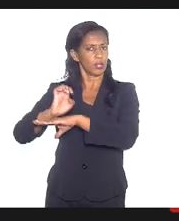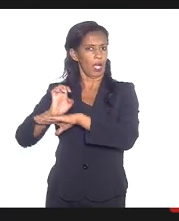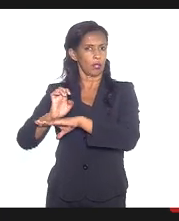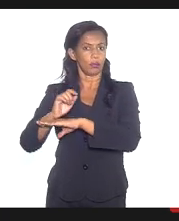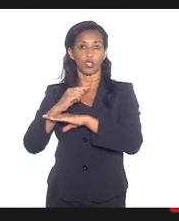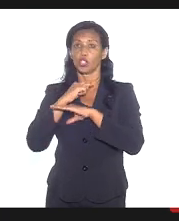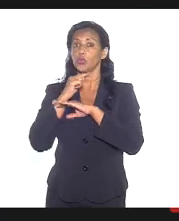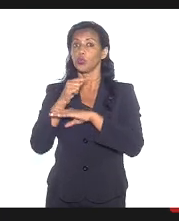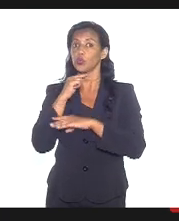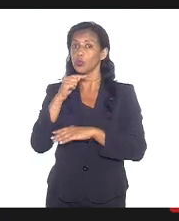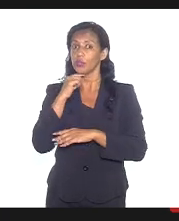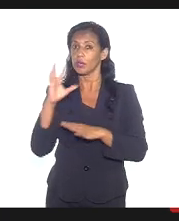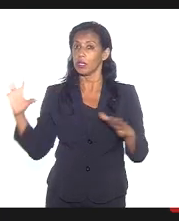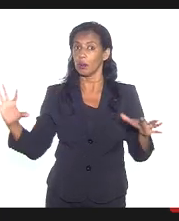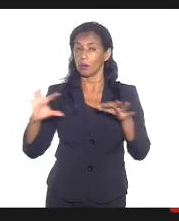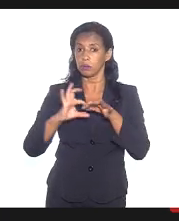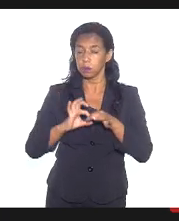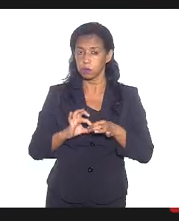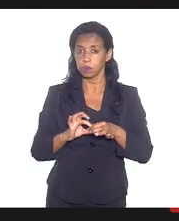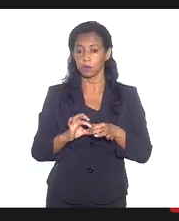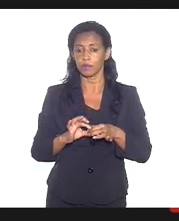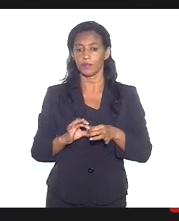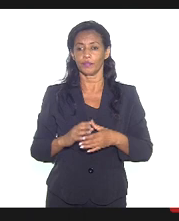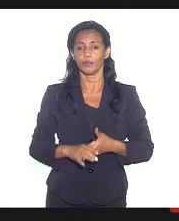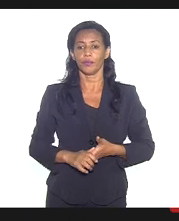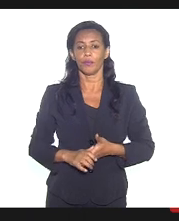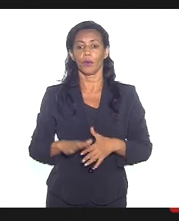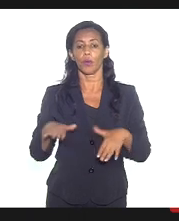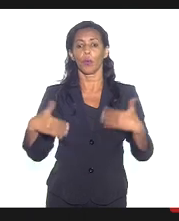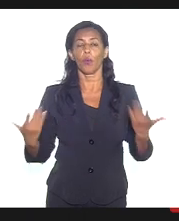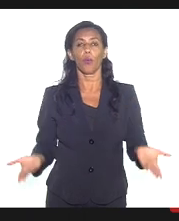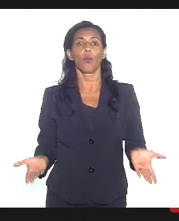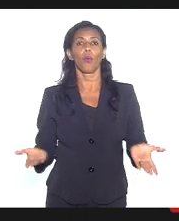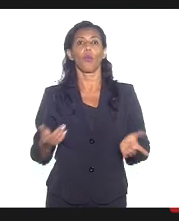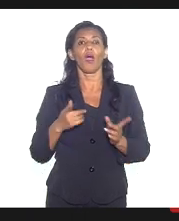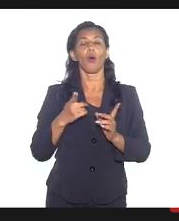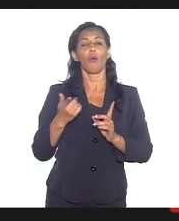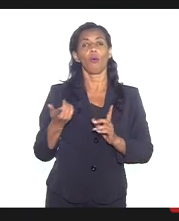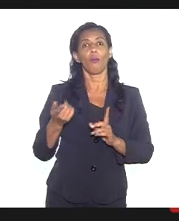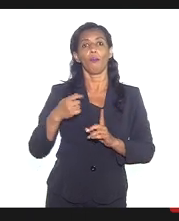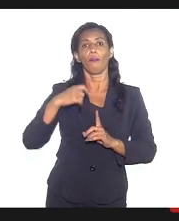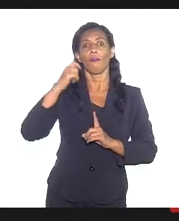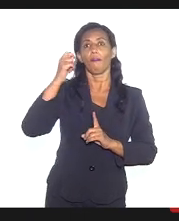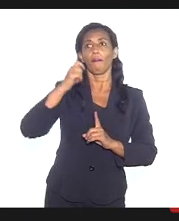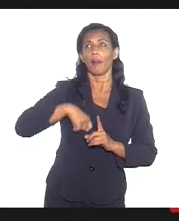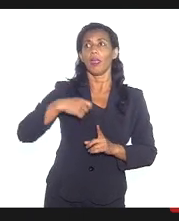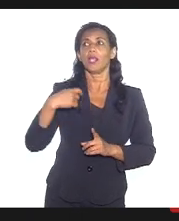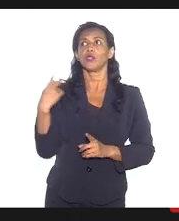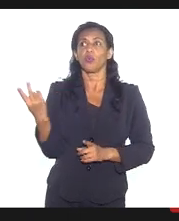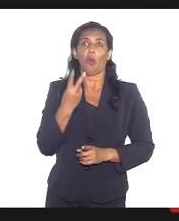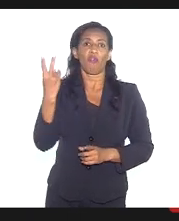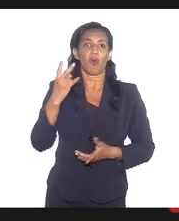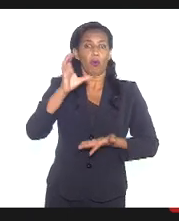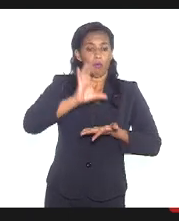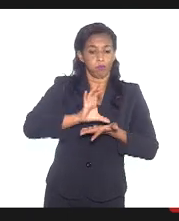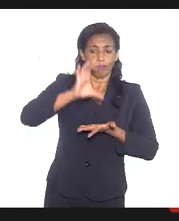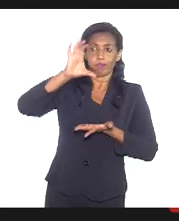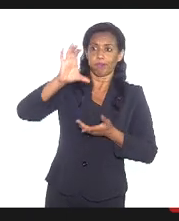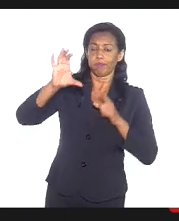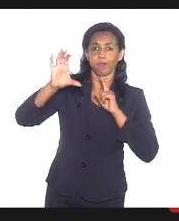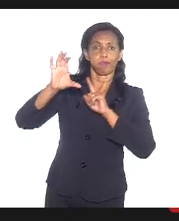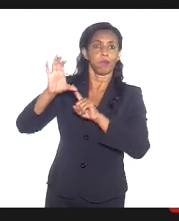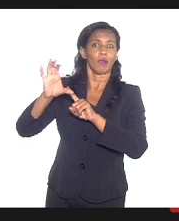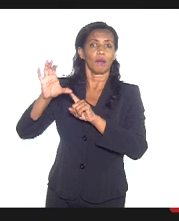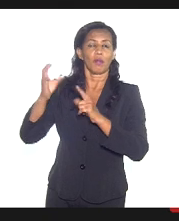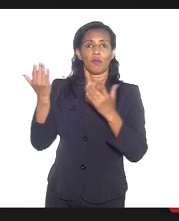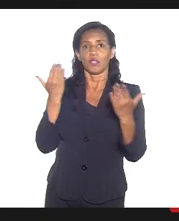ligar isso a qual campo, qual mês, vou dizer, era um valor cheio que a gente não conseguia fazer